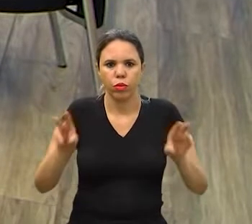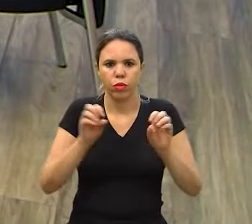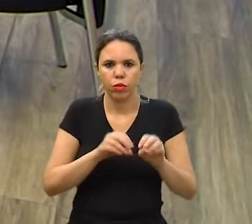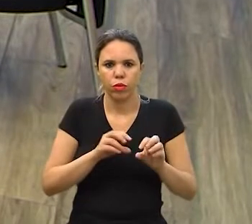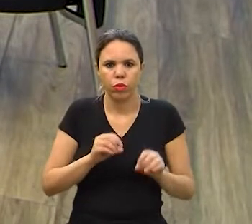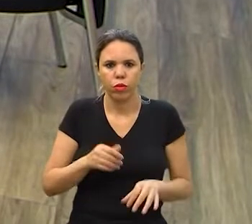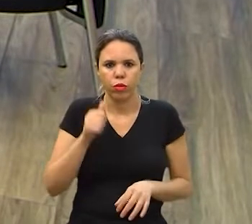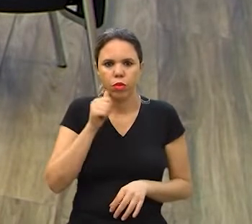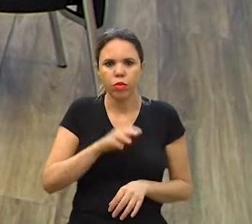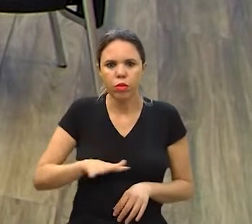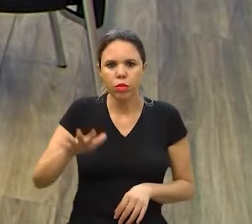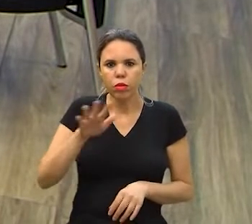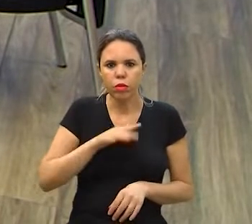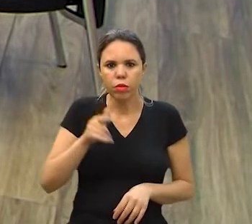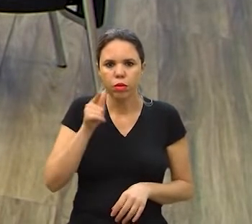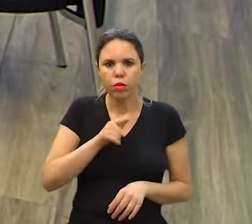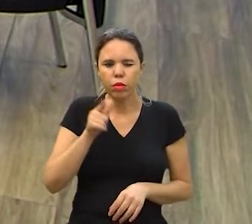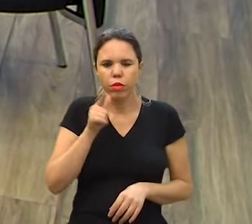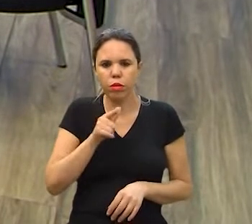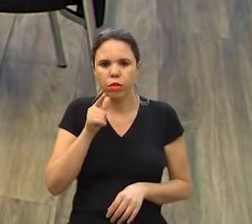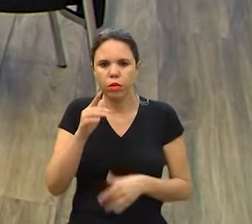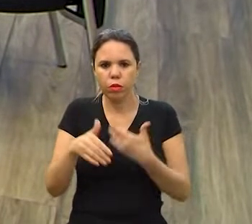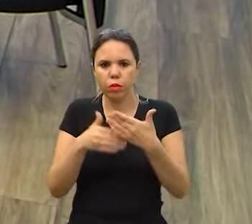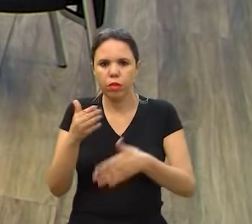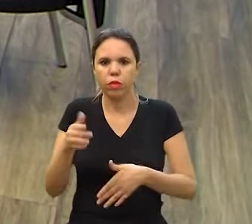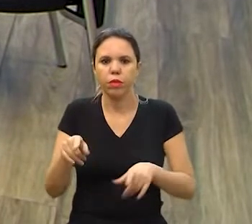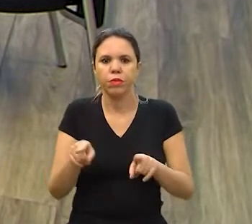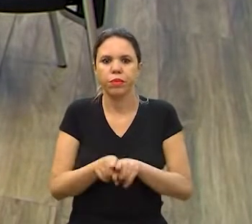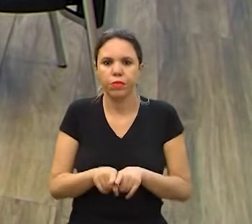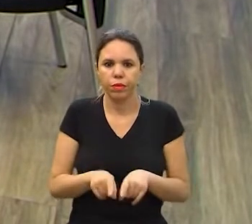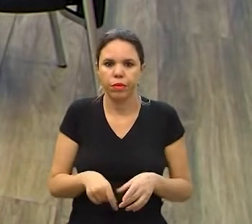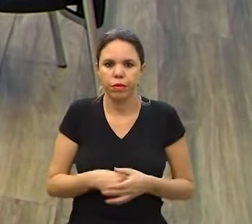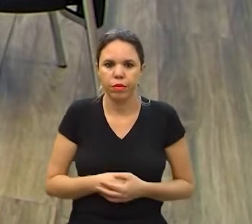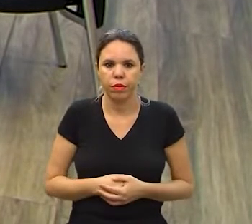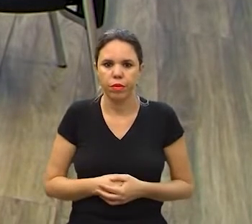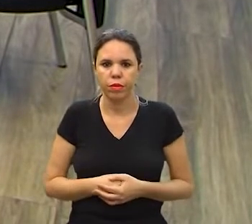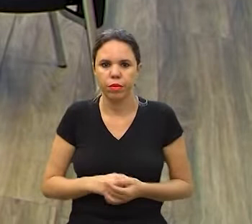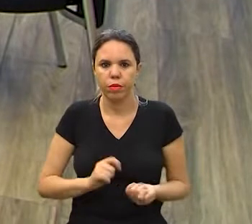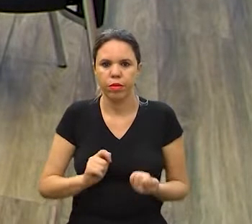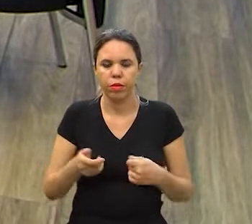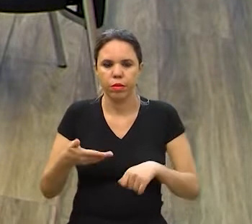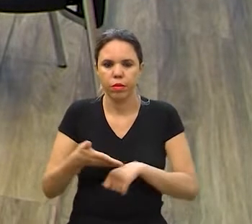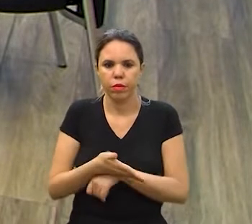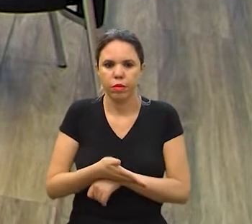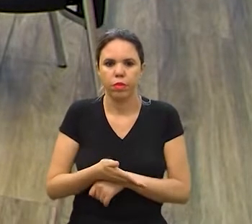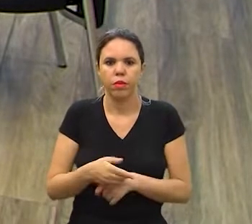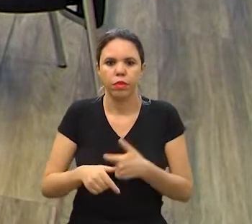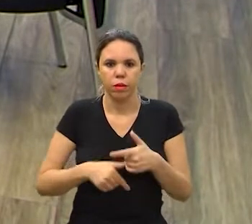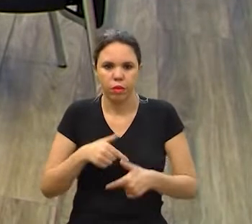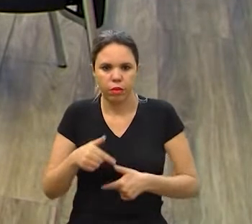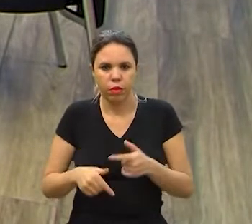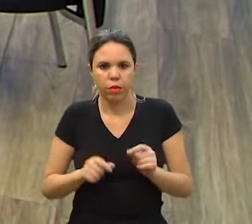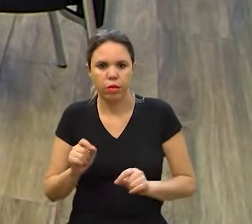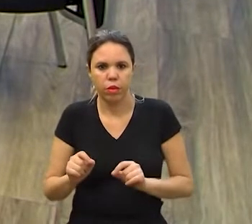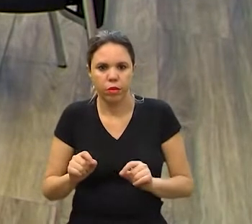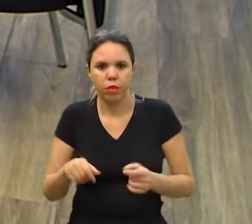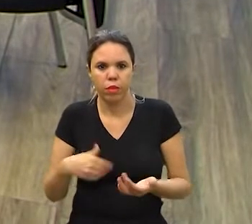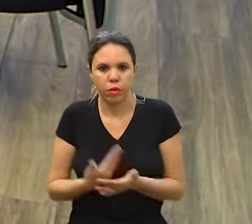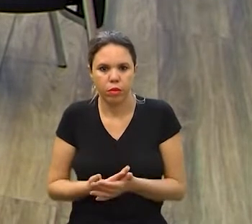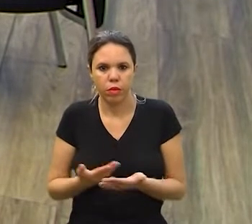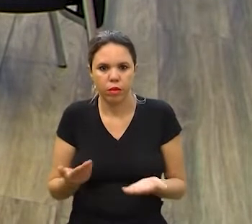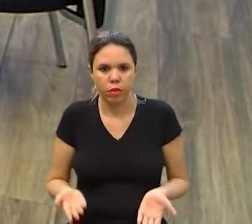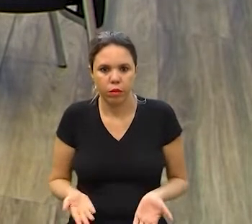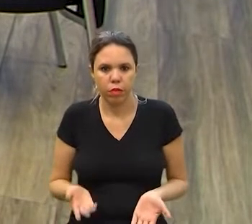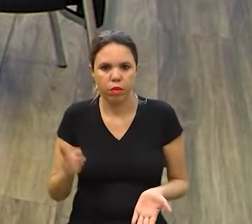questão da educação e de mulheres conseguindo cada vez mais também adentrar nesse mercado que